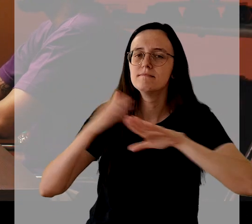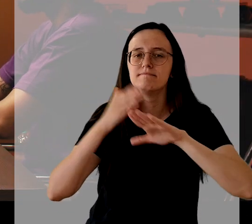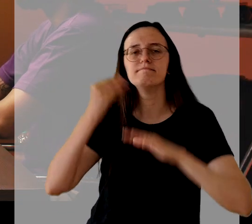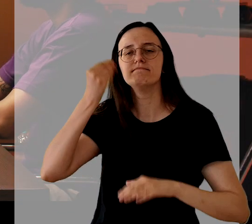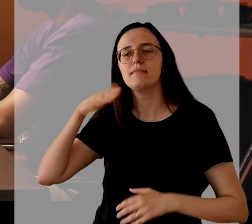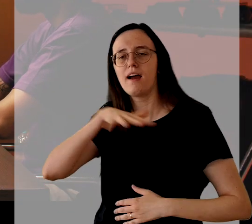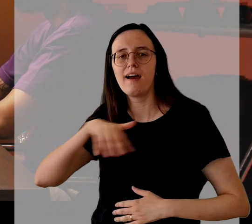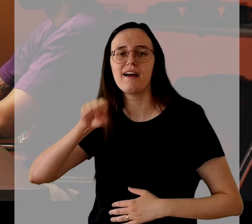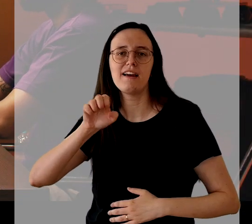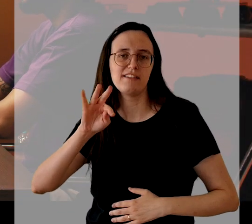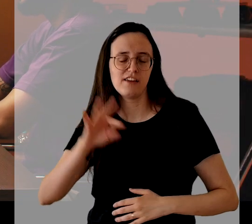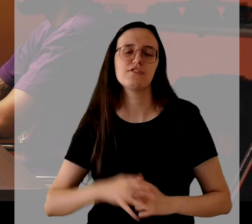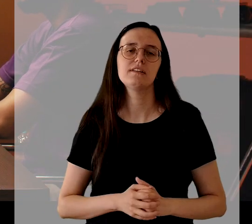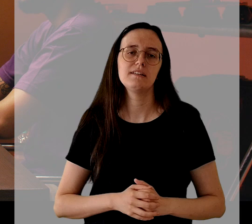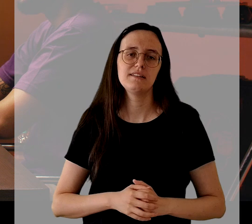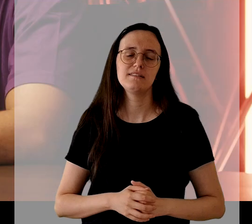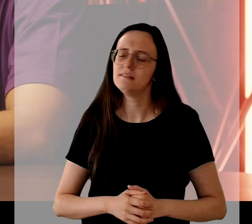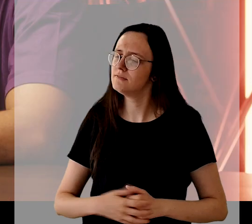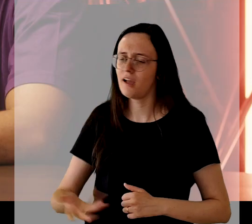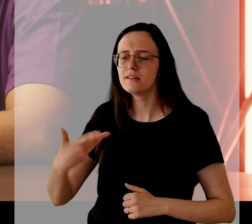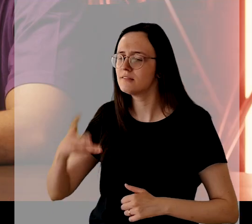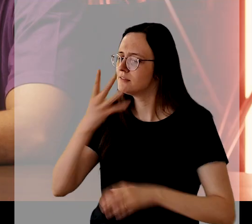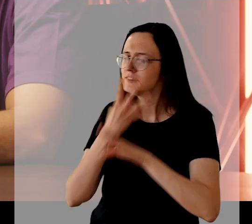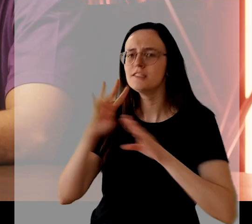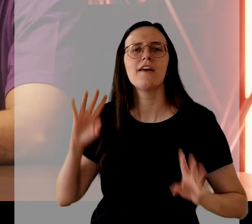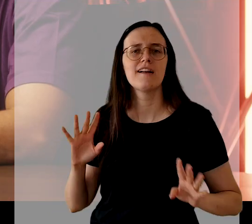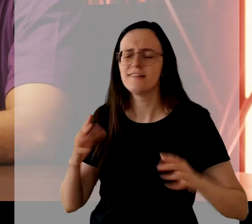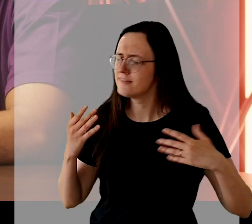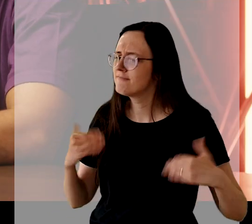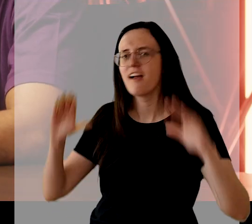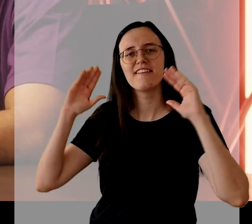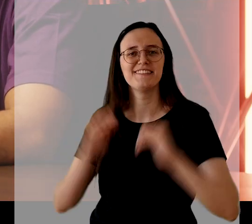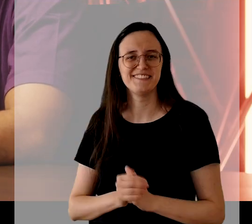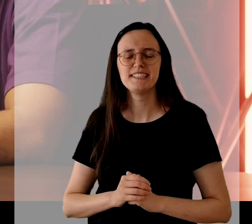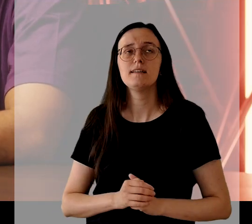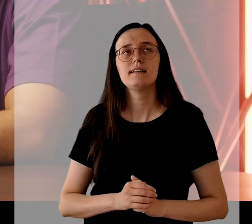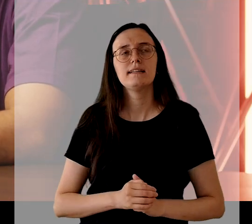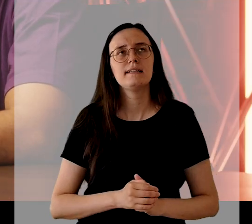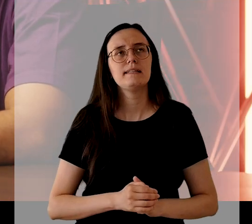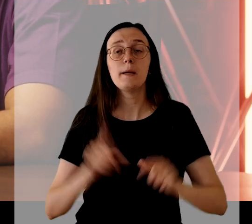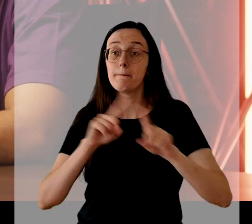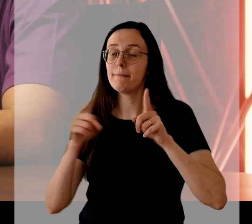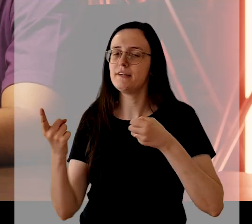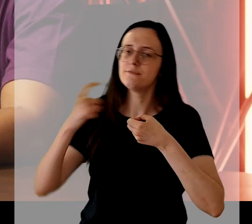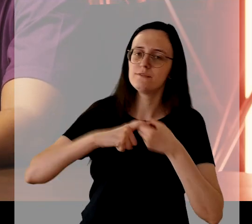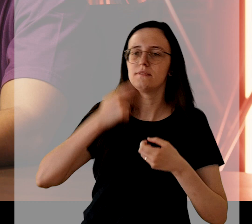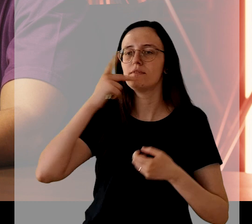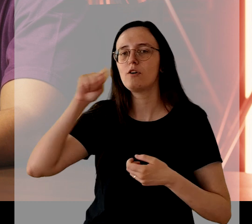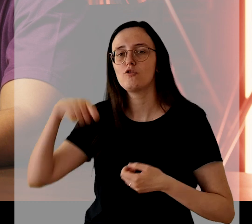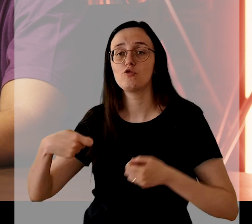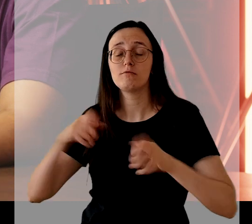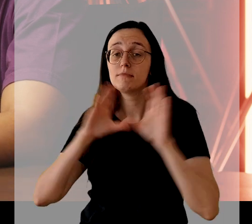só na vivência prática. De set mesmo, né? Se vira nos 30 aí, faz acontecer. Mas